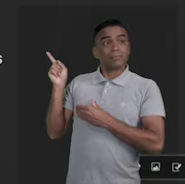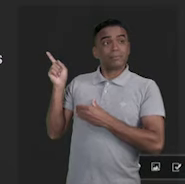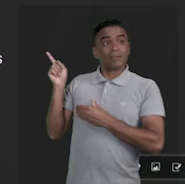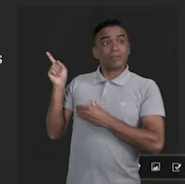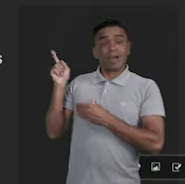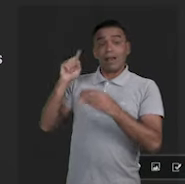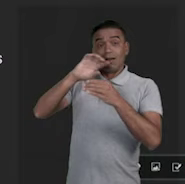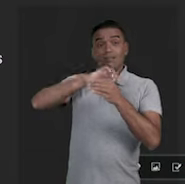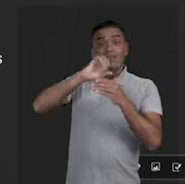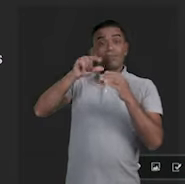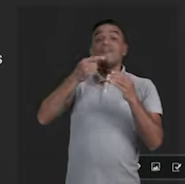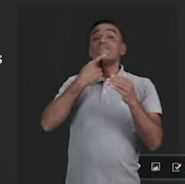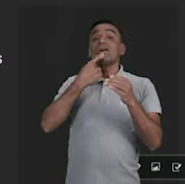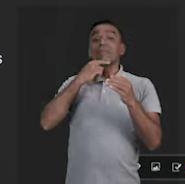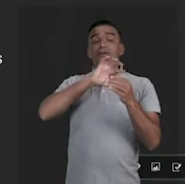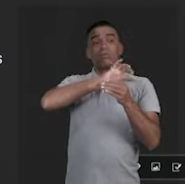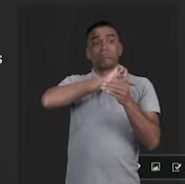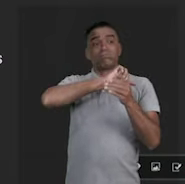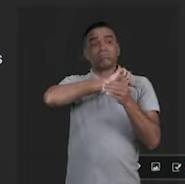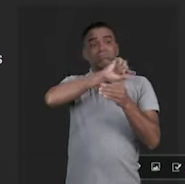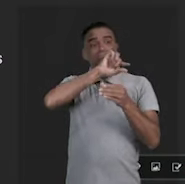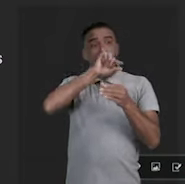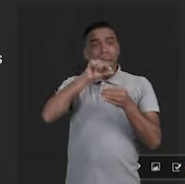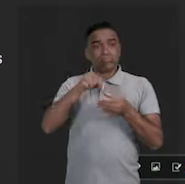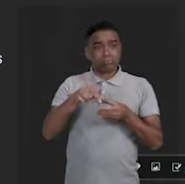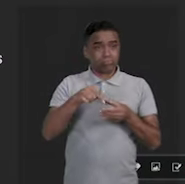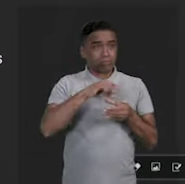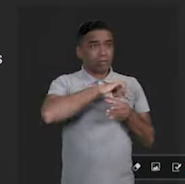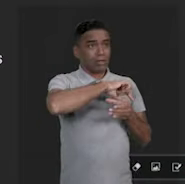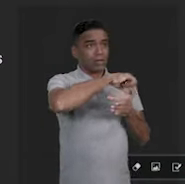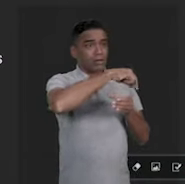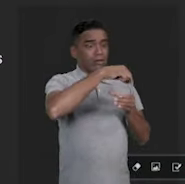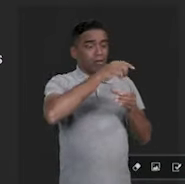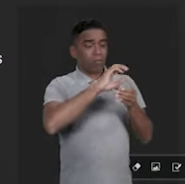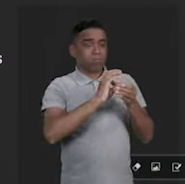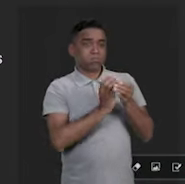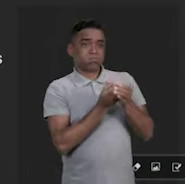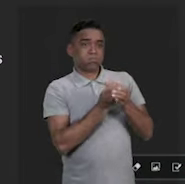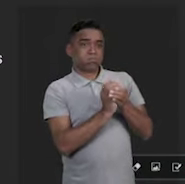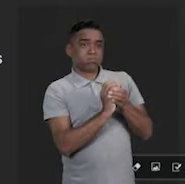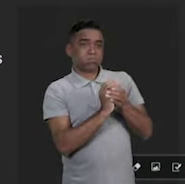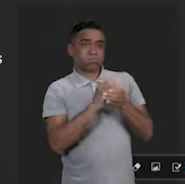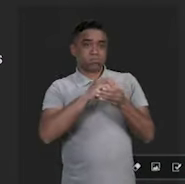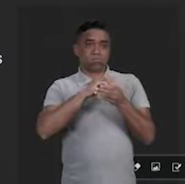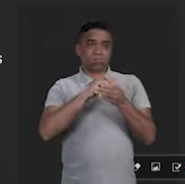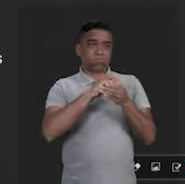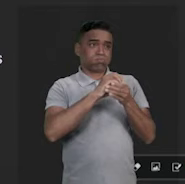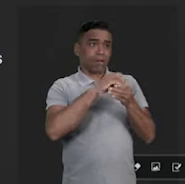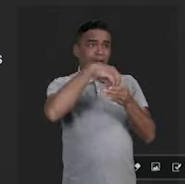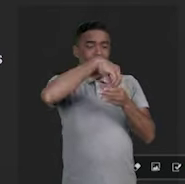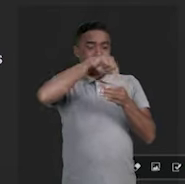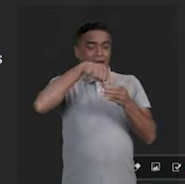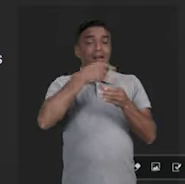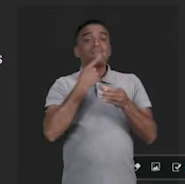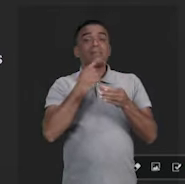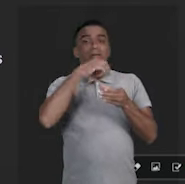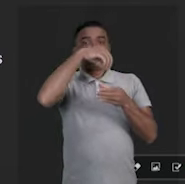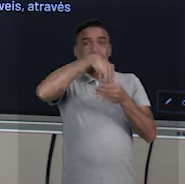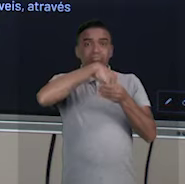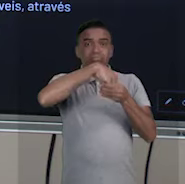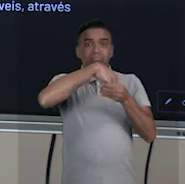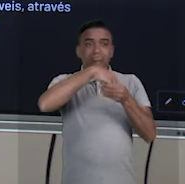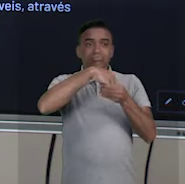artérias. Ele entra nessa cápsula de Bowman, né? Por meio dos glomérulos. E aqui